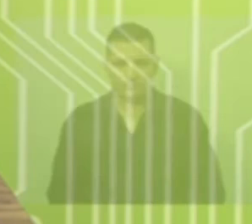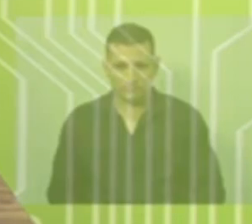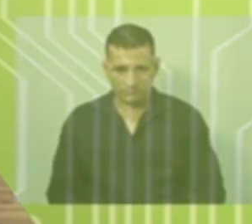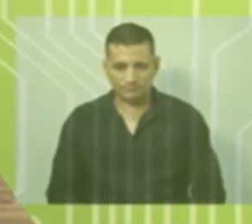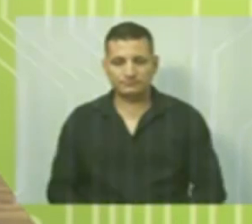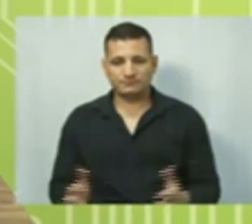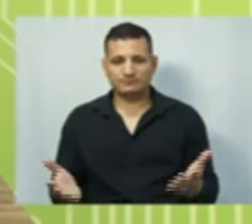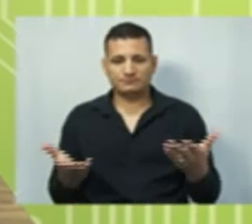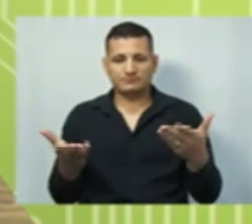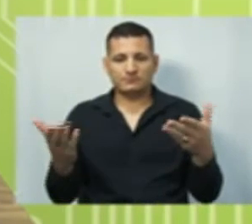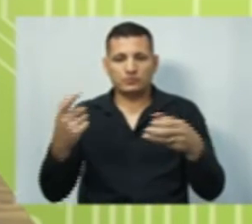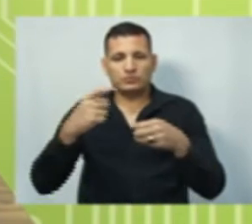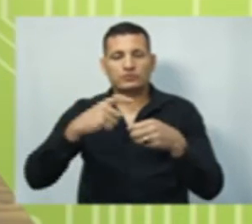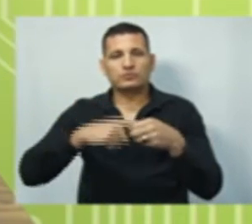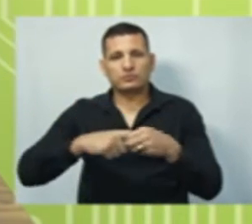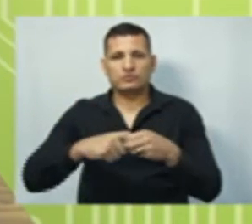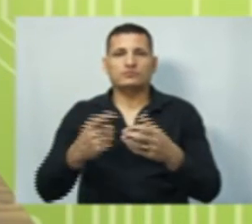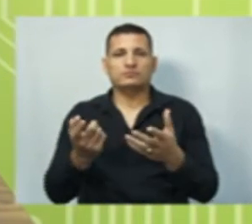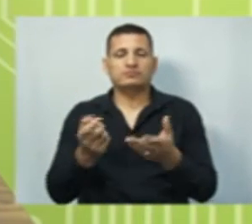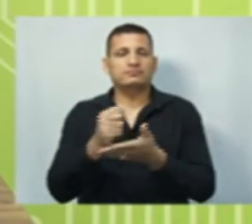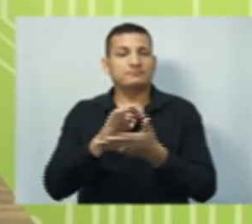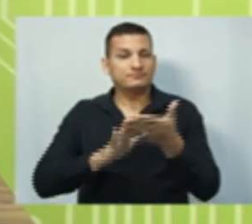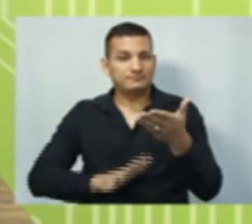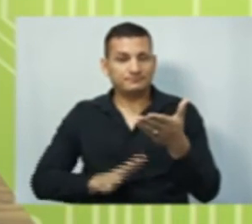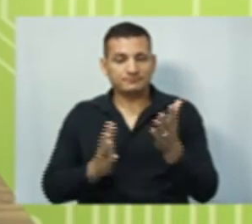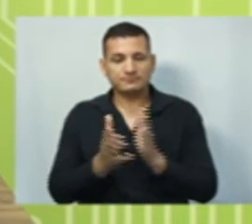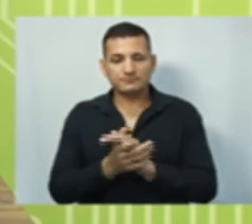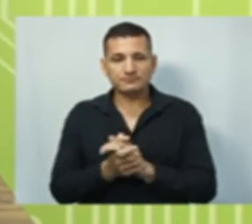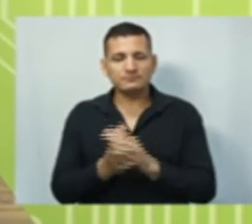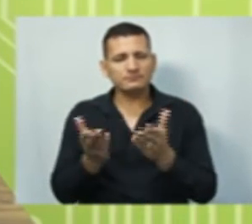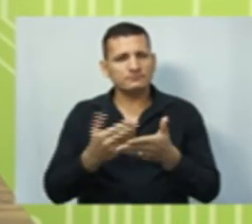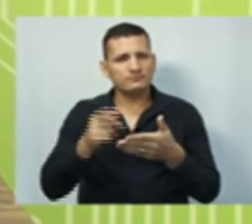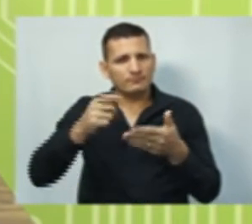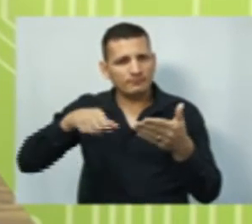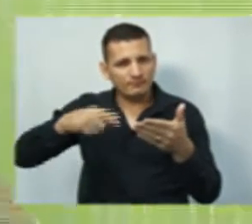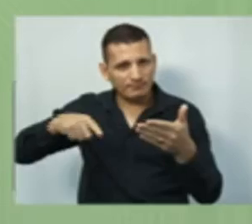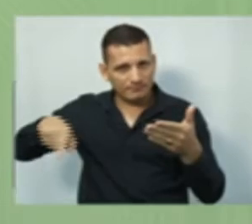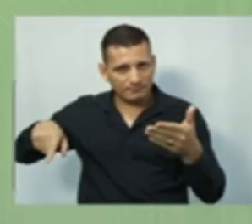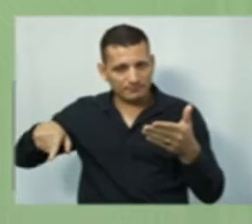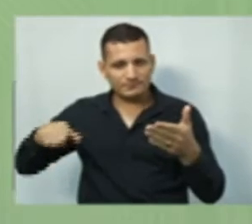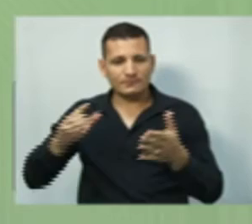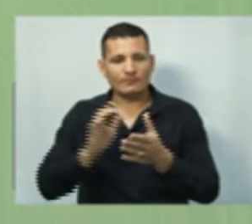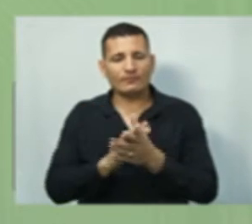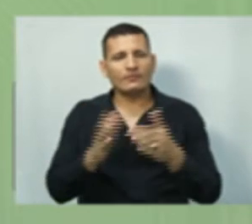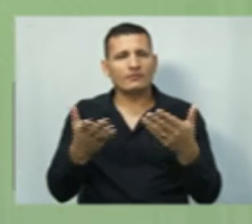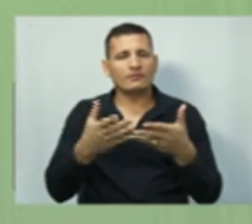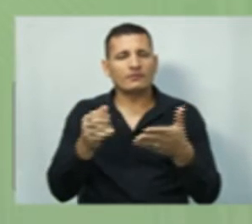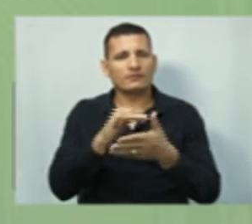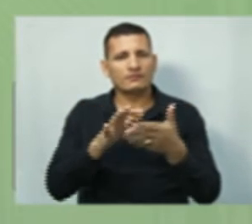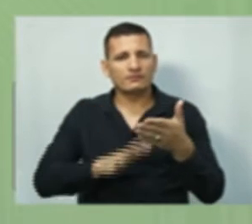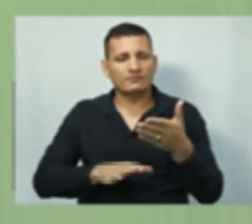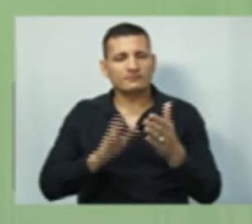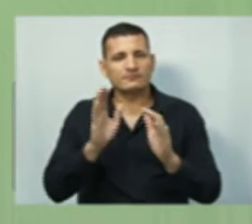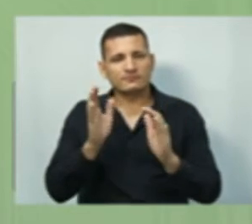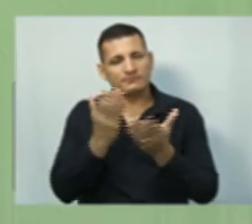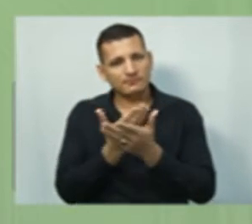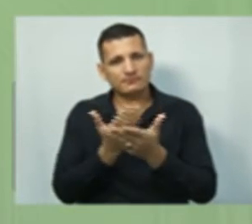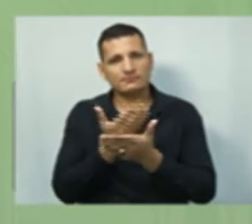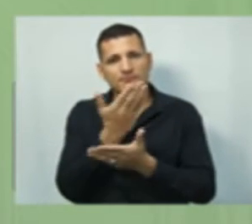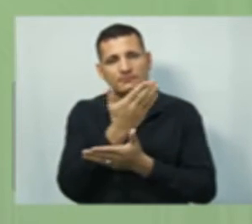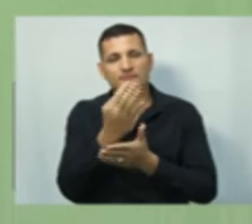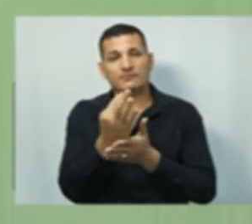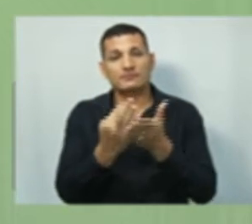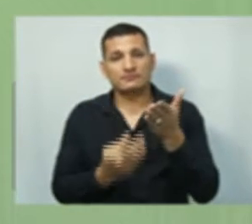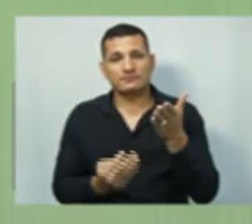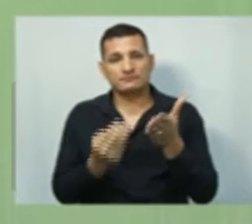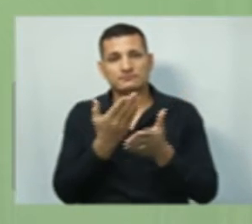Retornamos então da nossa atividade de sala. Seguimos agora para a correção. Na atividade de hoje nós estudamos esse texto. O texto